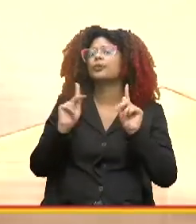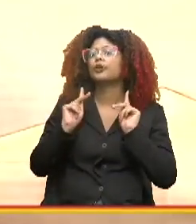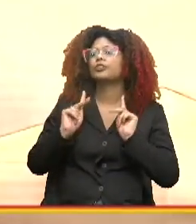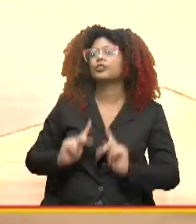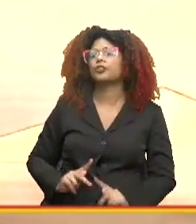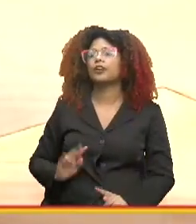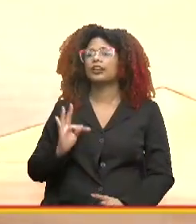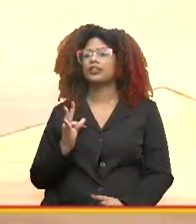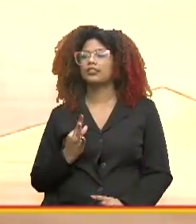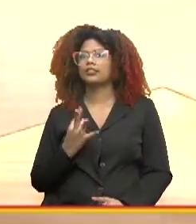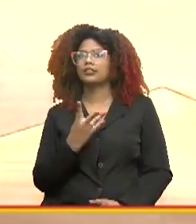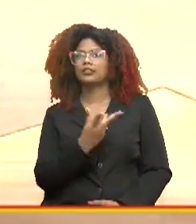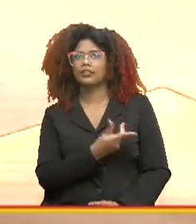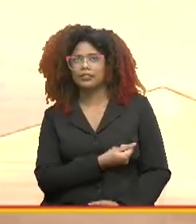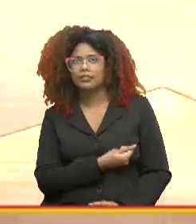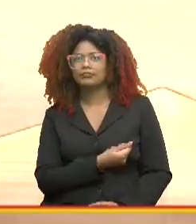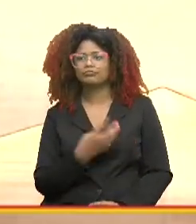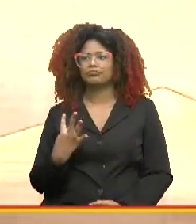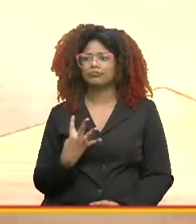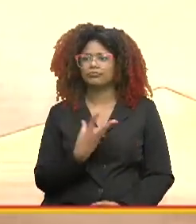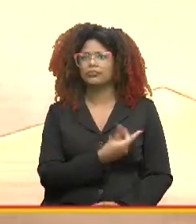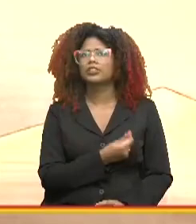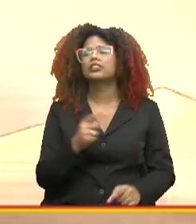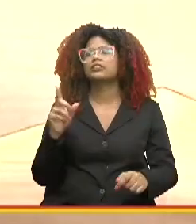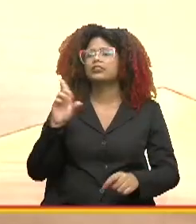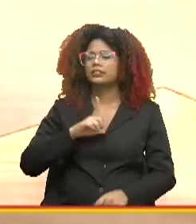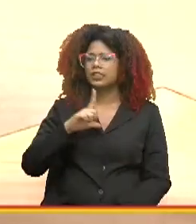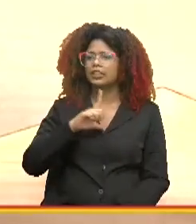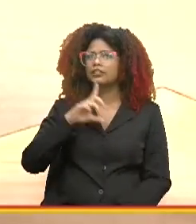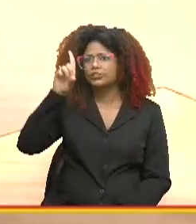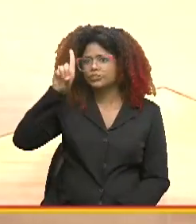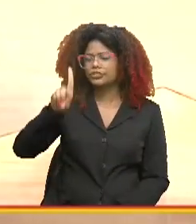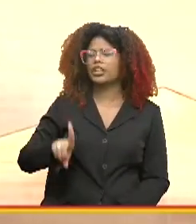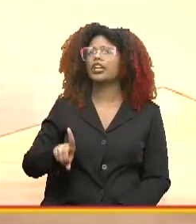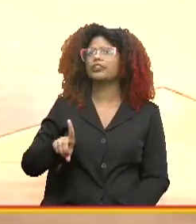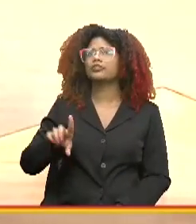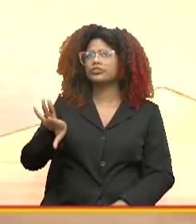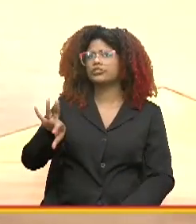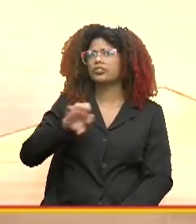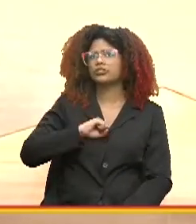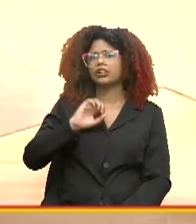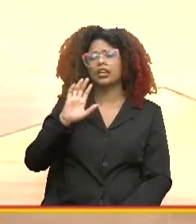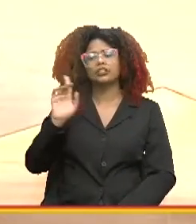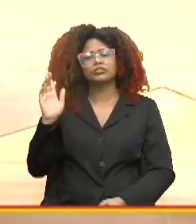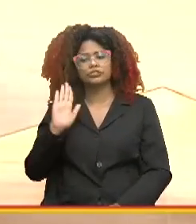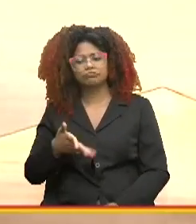que tem os mesmos direitos adotar Então já já realizou vários